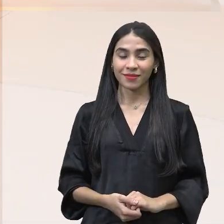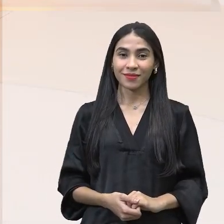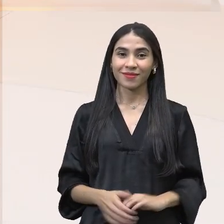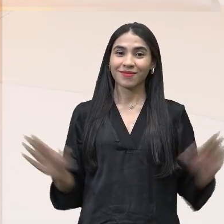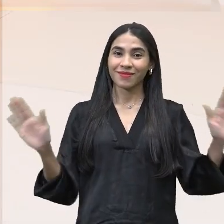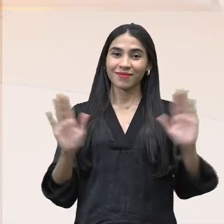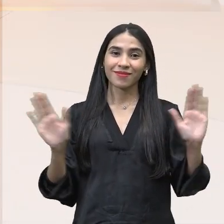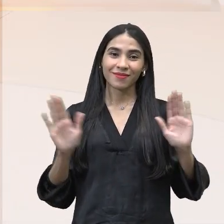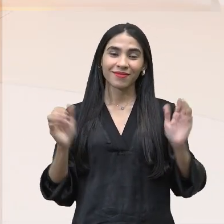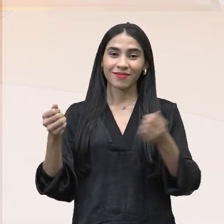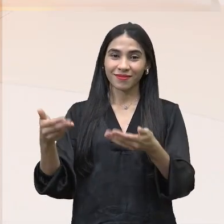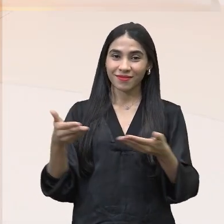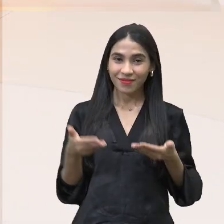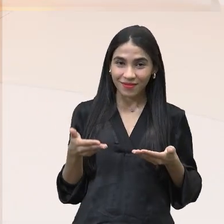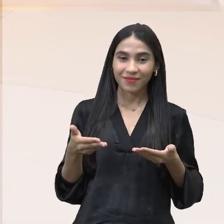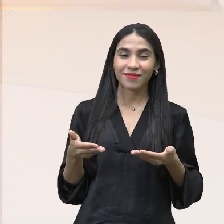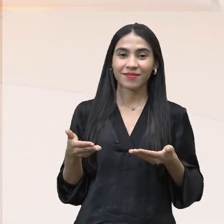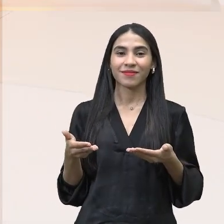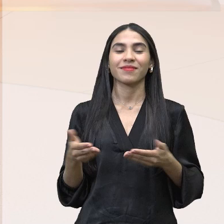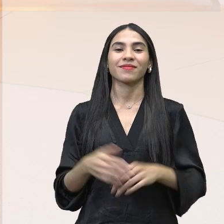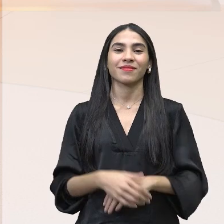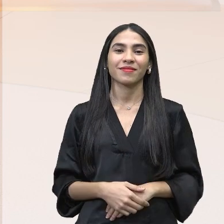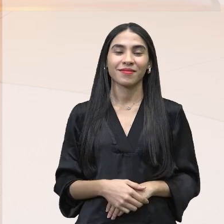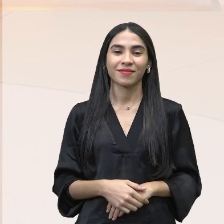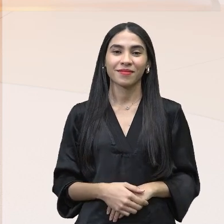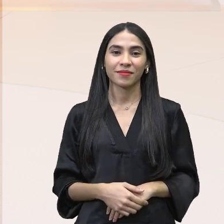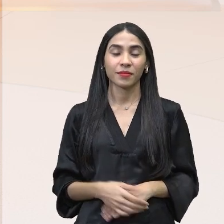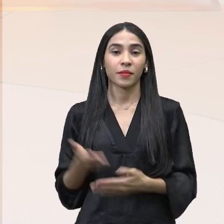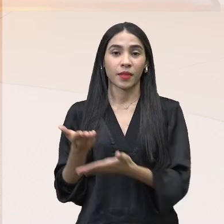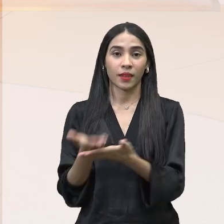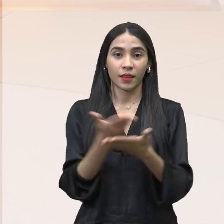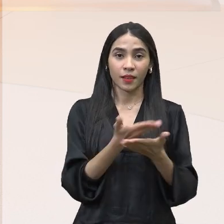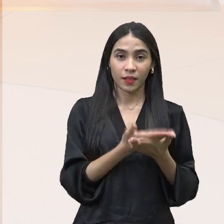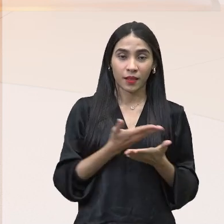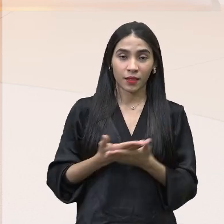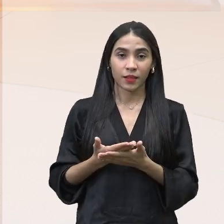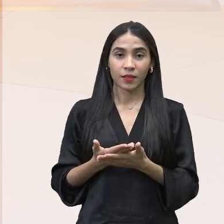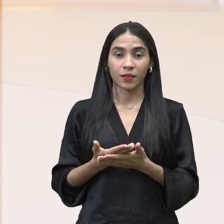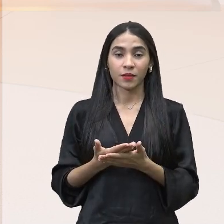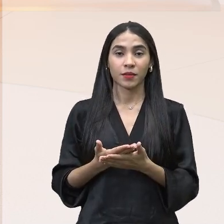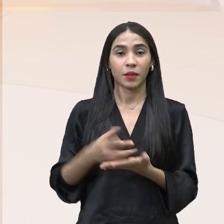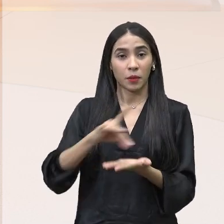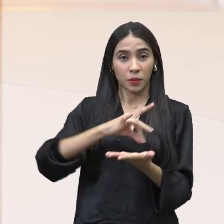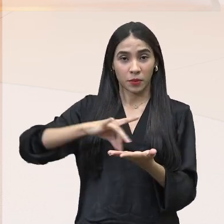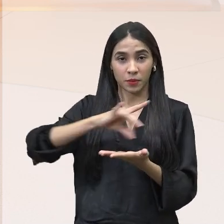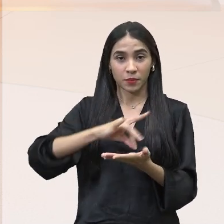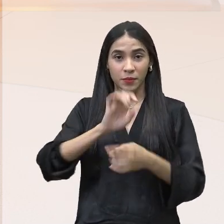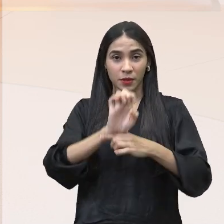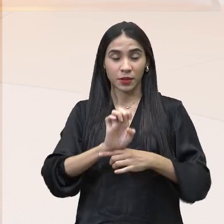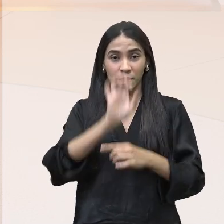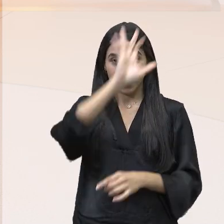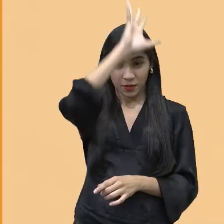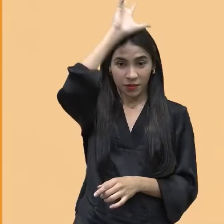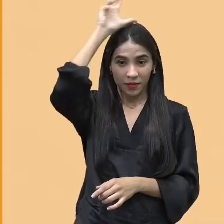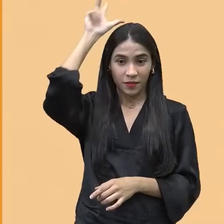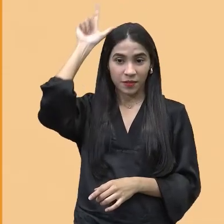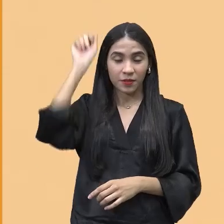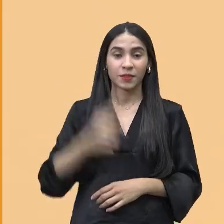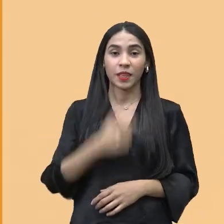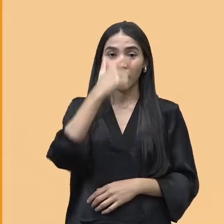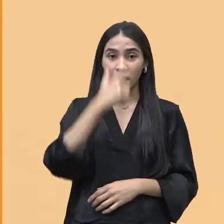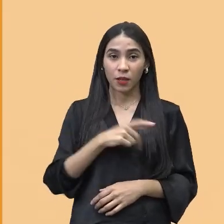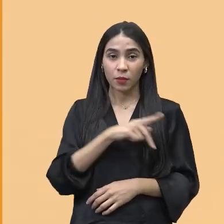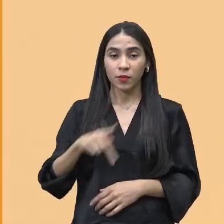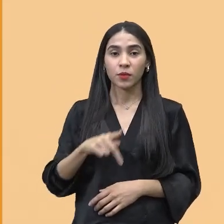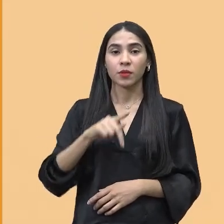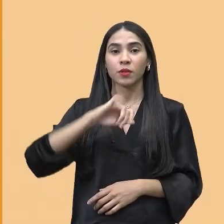Olá, sejam todos e todas muito bem-vindos e bem-vindas à nossa aula no Centro de Mídias de Educação do Amazonas. Eu sou o